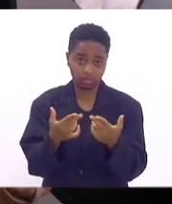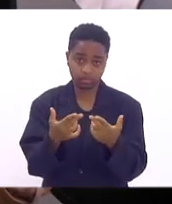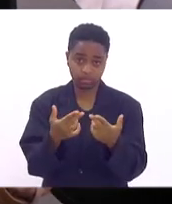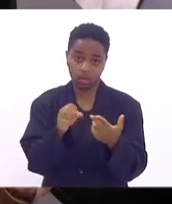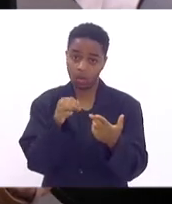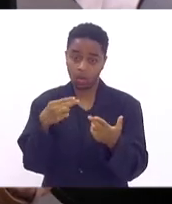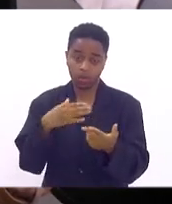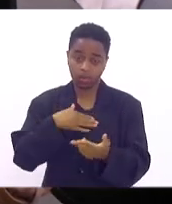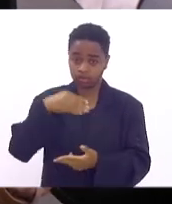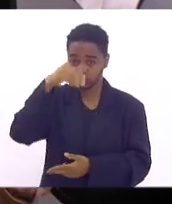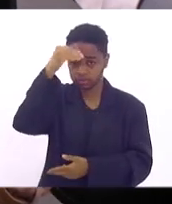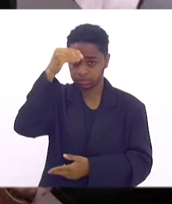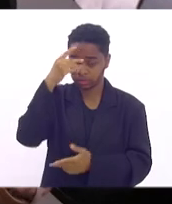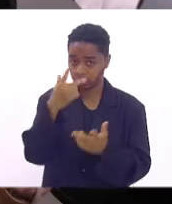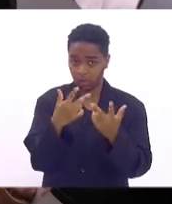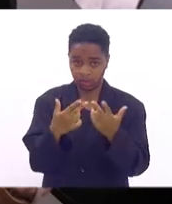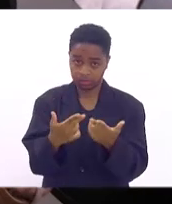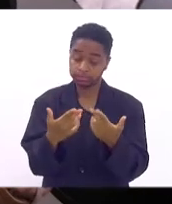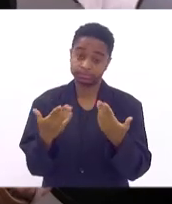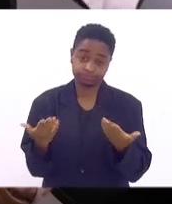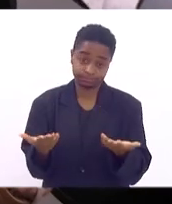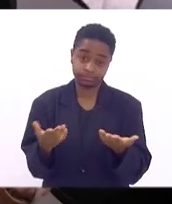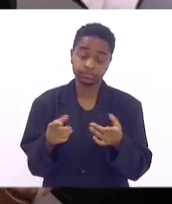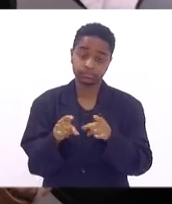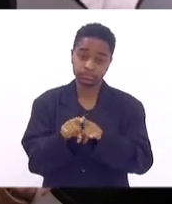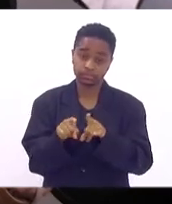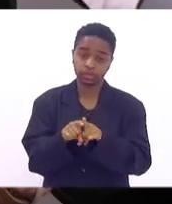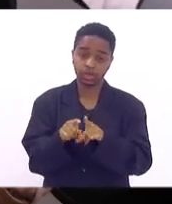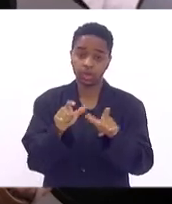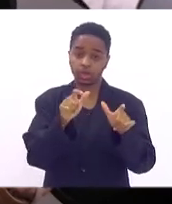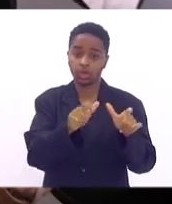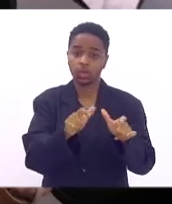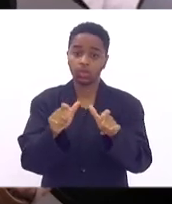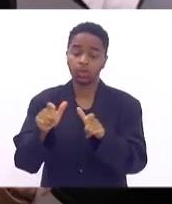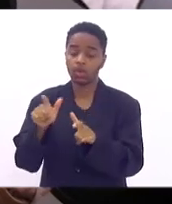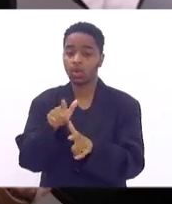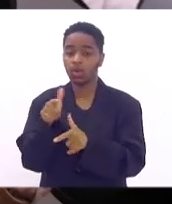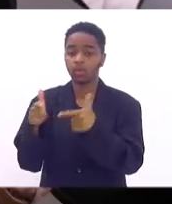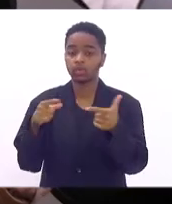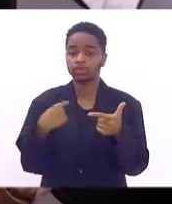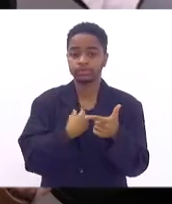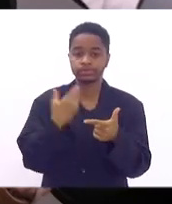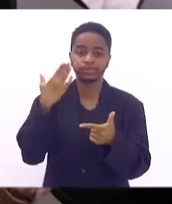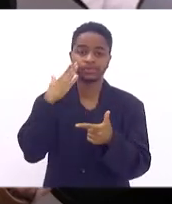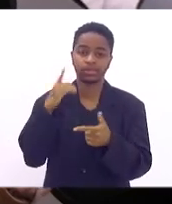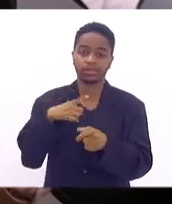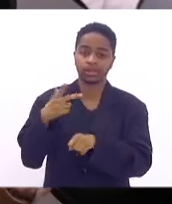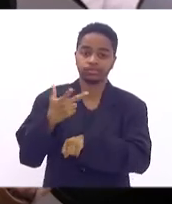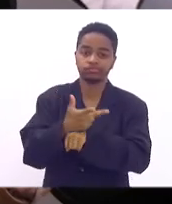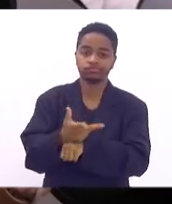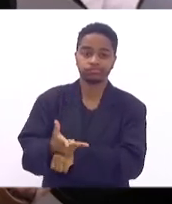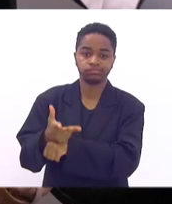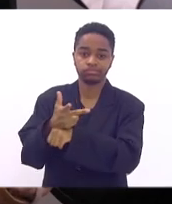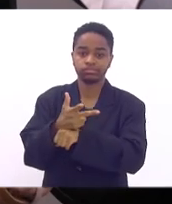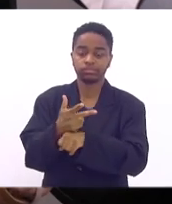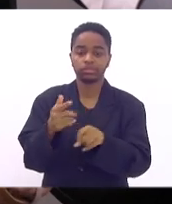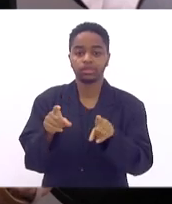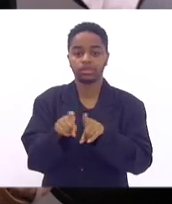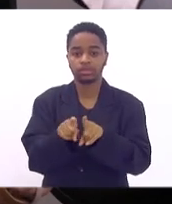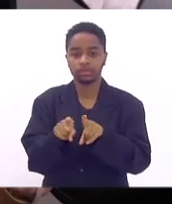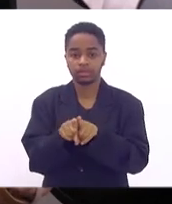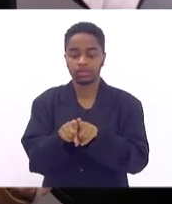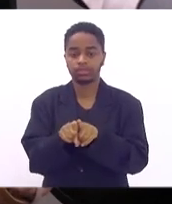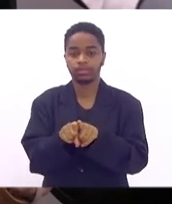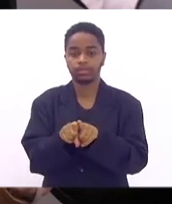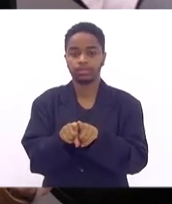do meu sobrinho, né? Isso para falar dos locais que a gente sabe que tem câmeras, né? Fora aquilo